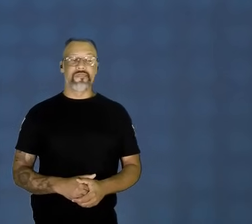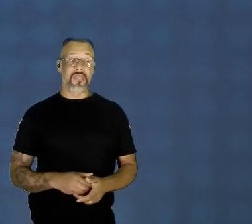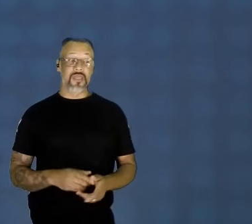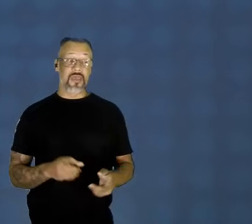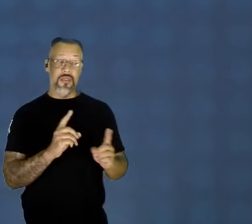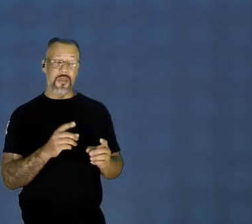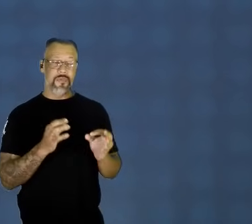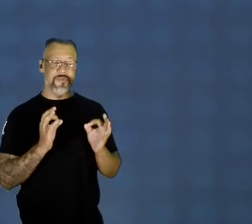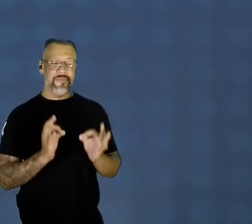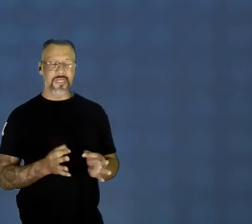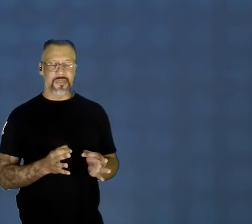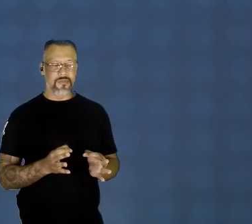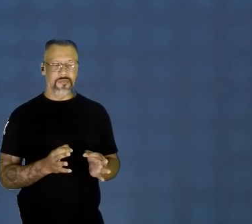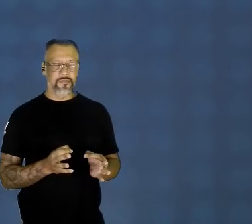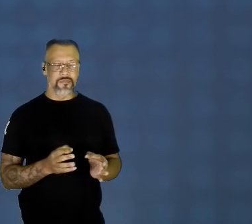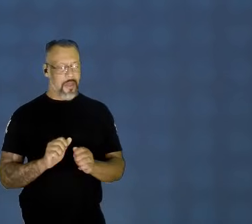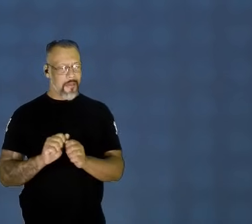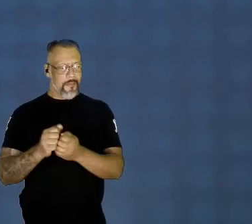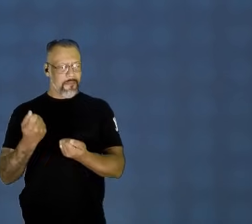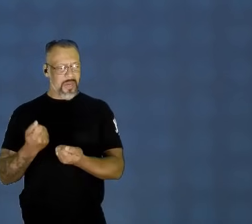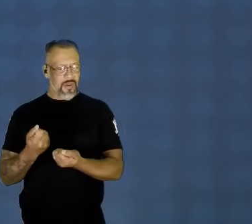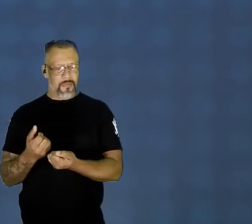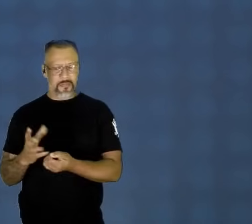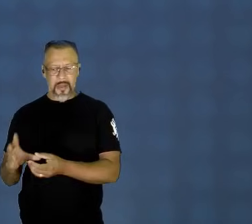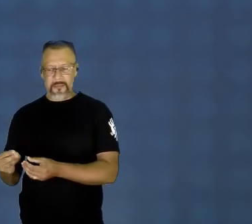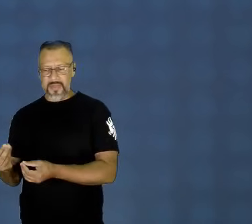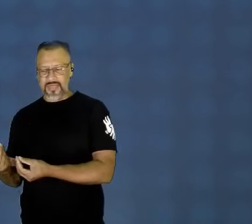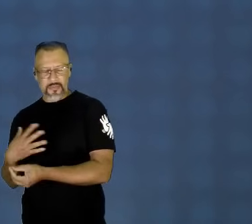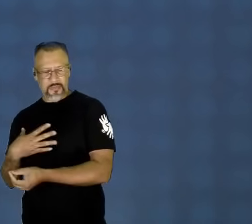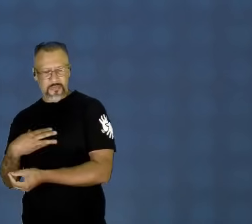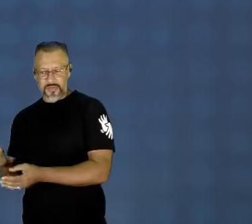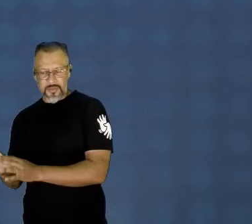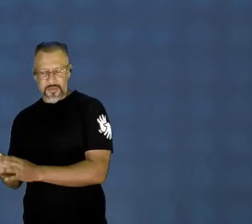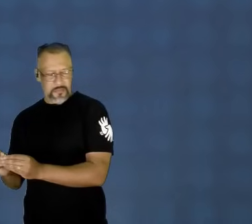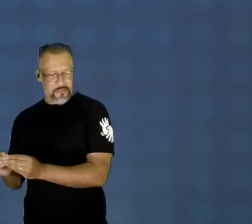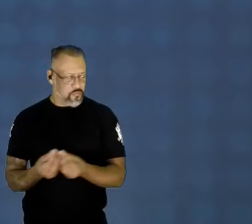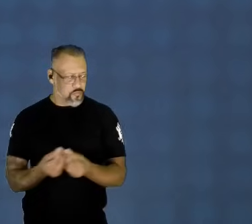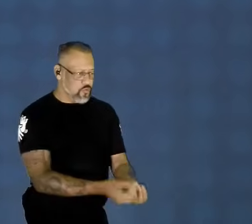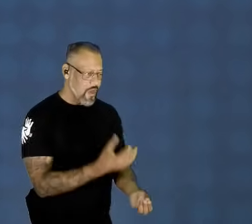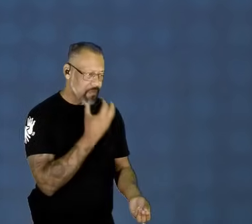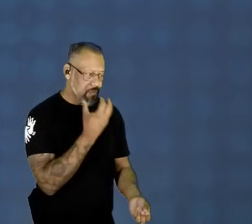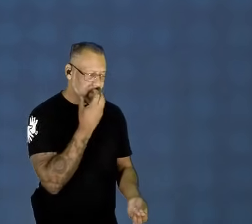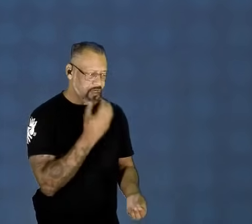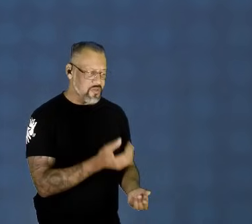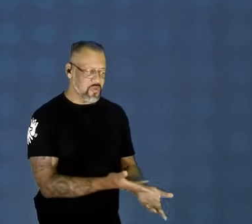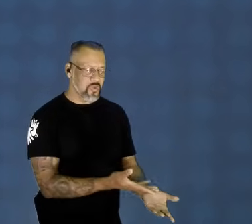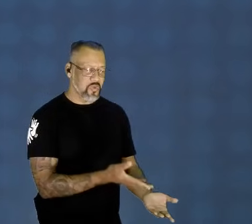dar os pães, tirar o pão dos filhos e lançá-los aos cachorrinhos.